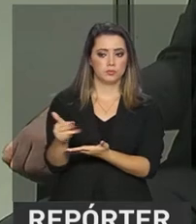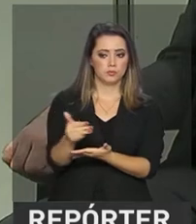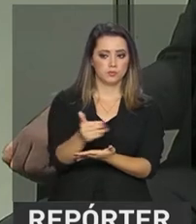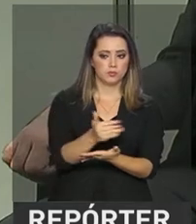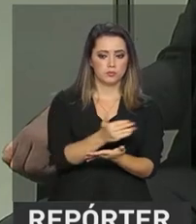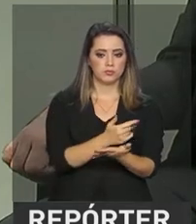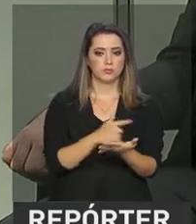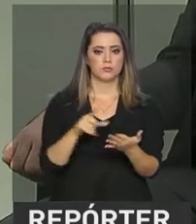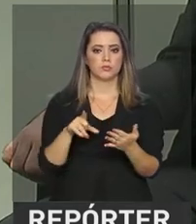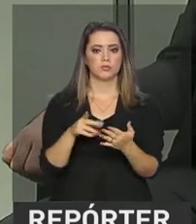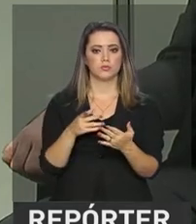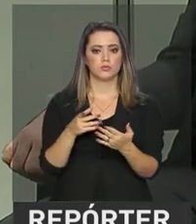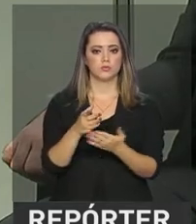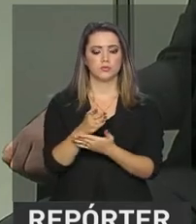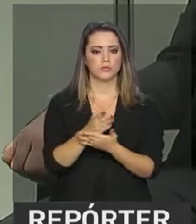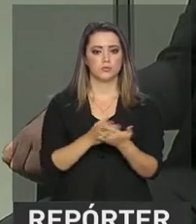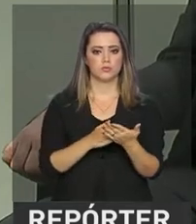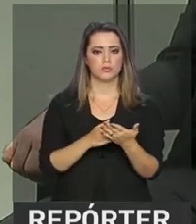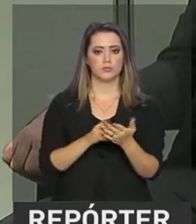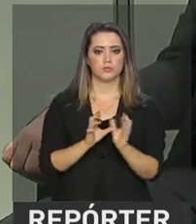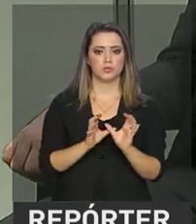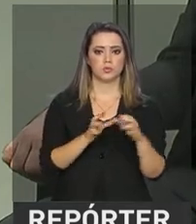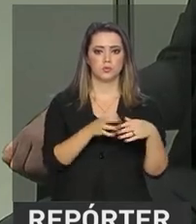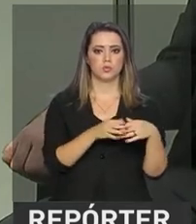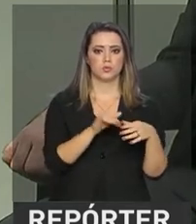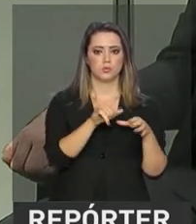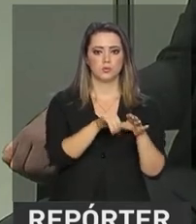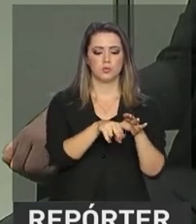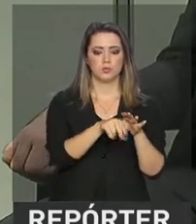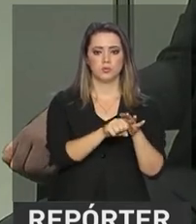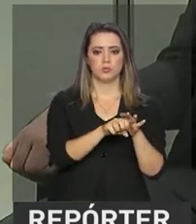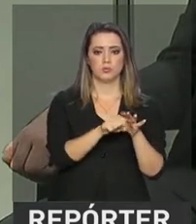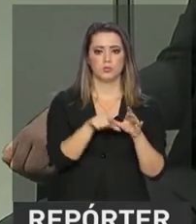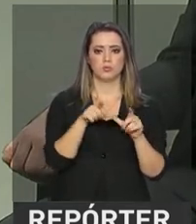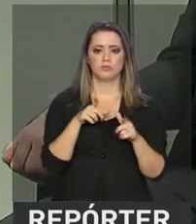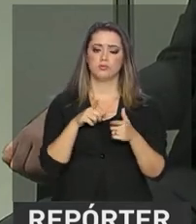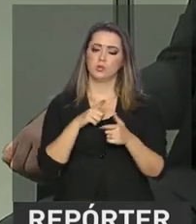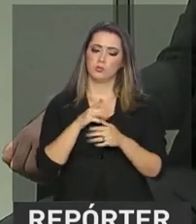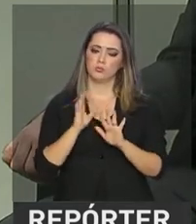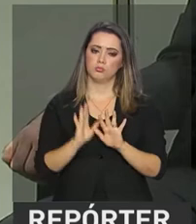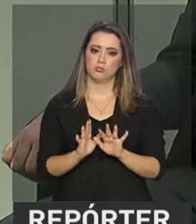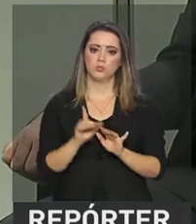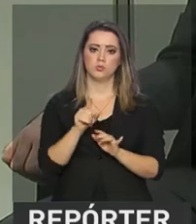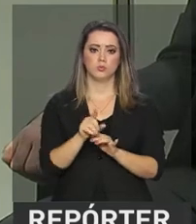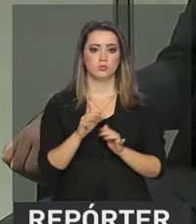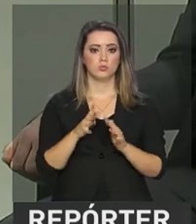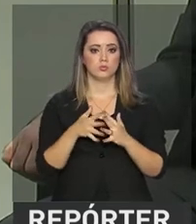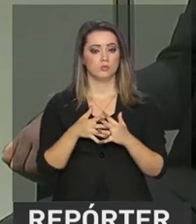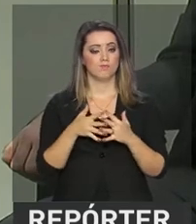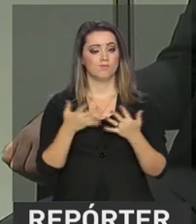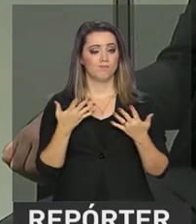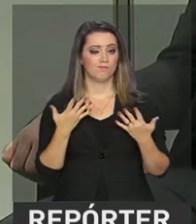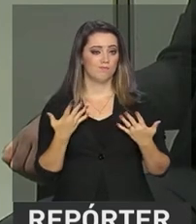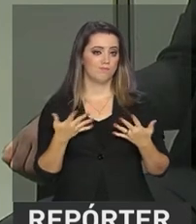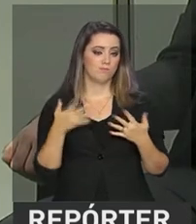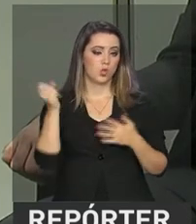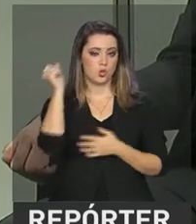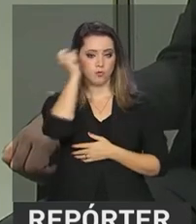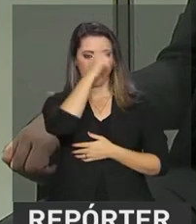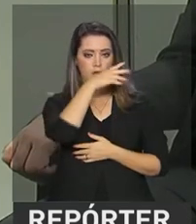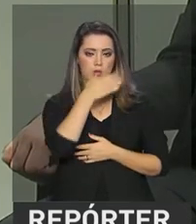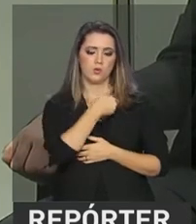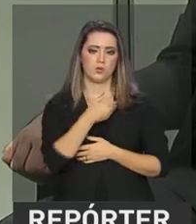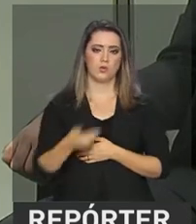estão sendo, em parte, mobilizados para a Previdência. Então é uma situação muito difícil